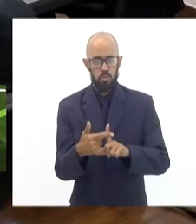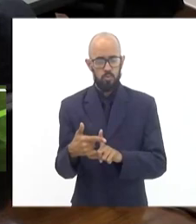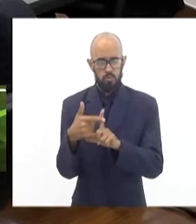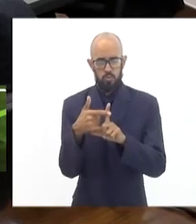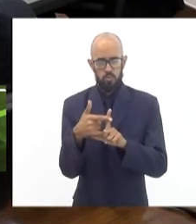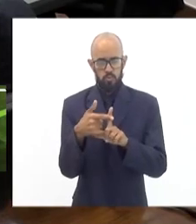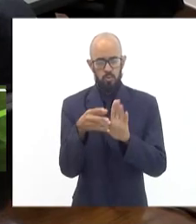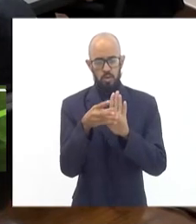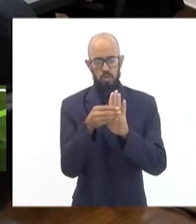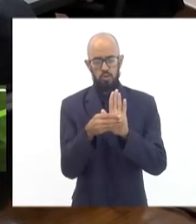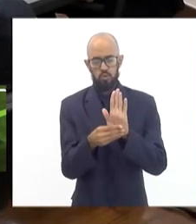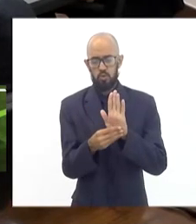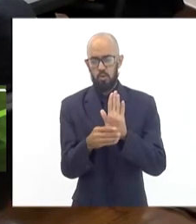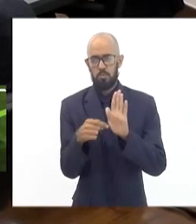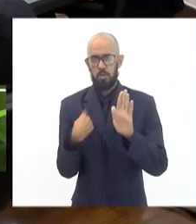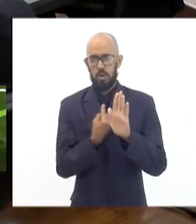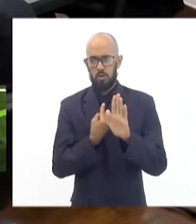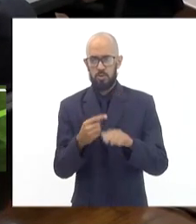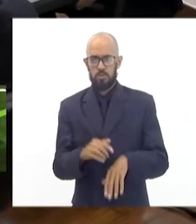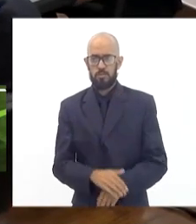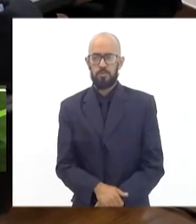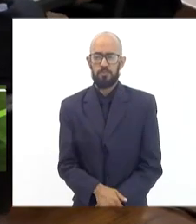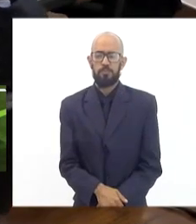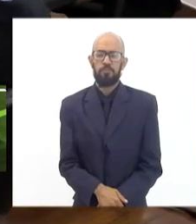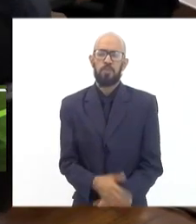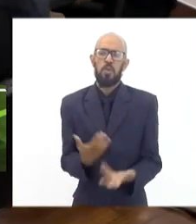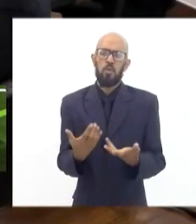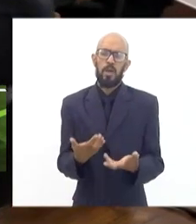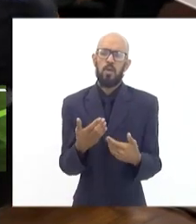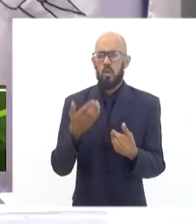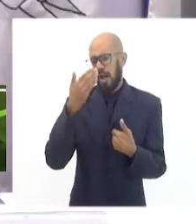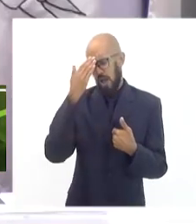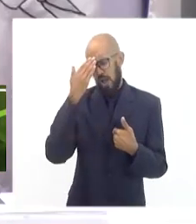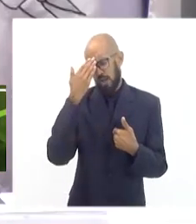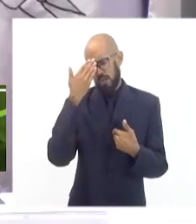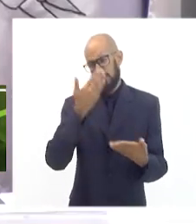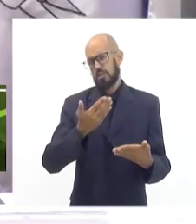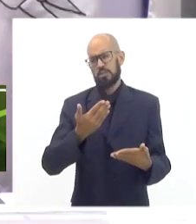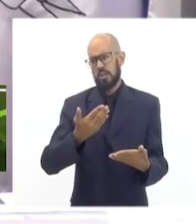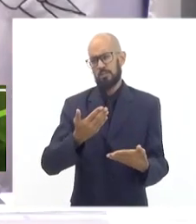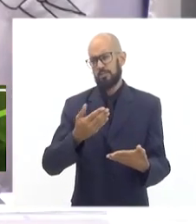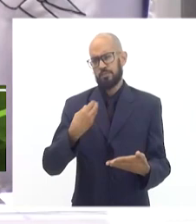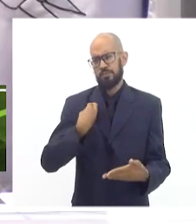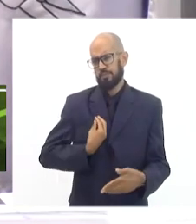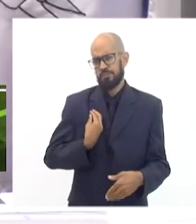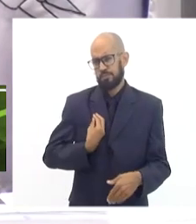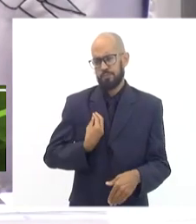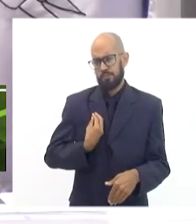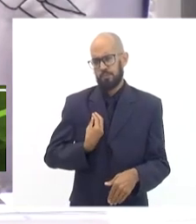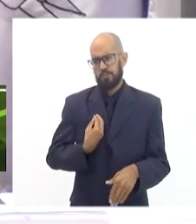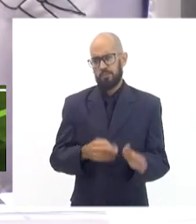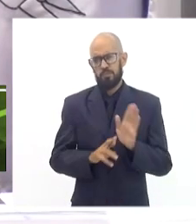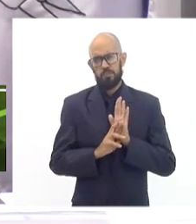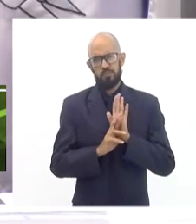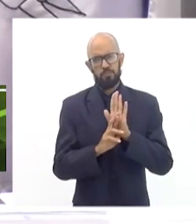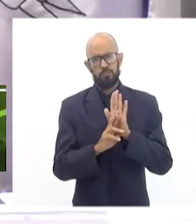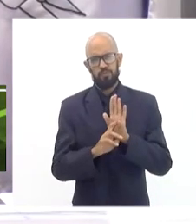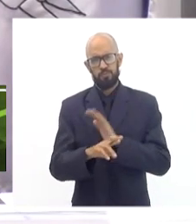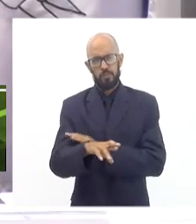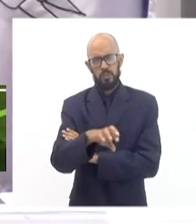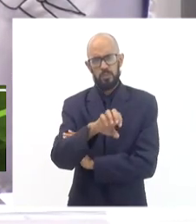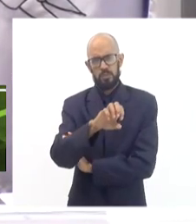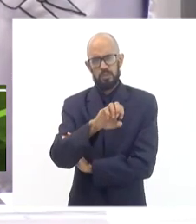registrar eu queria agradecer a presença da representante da